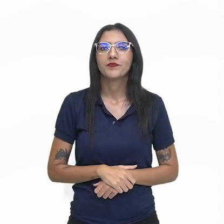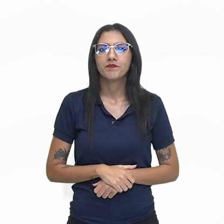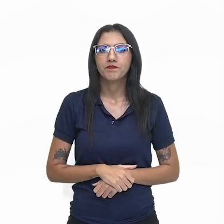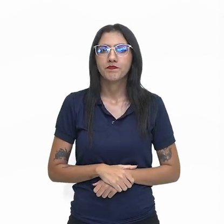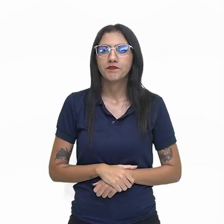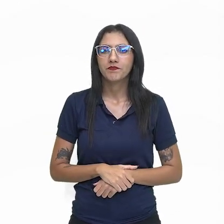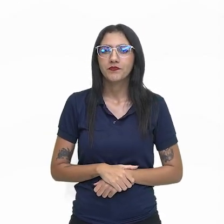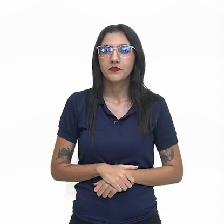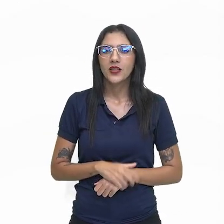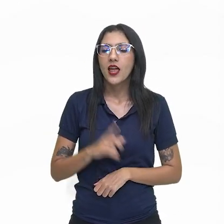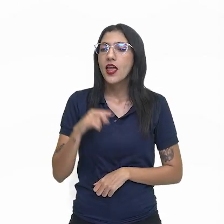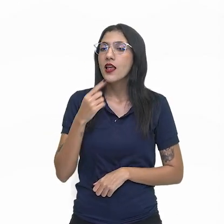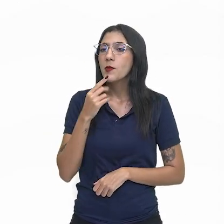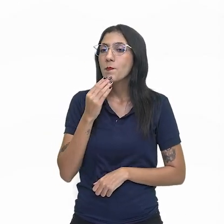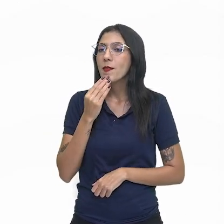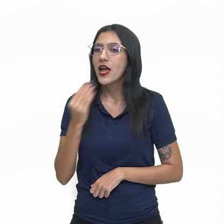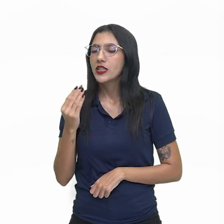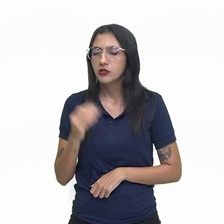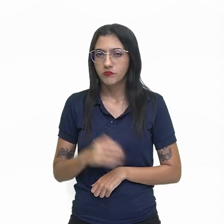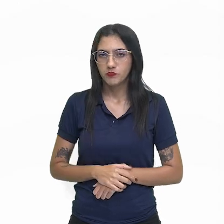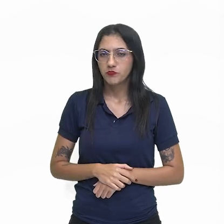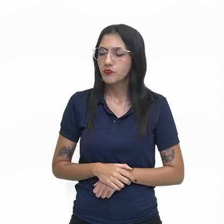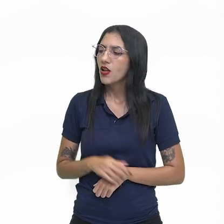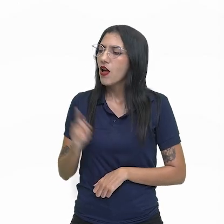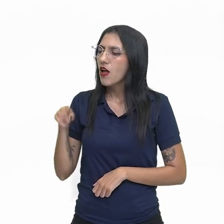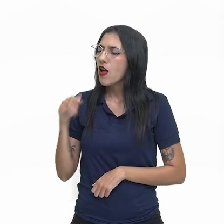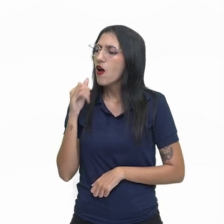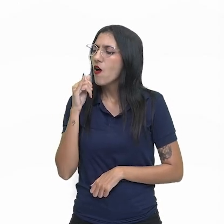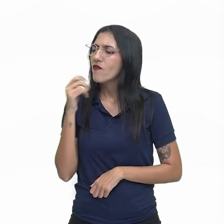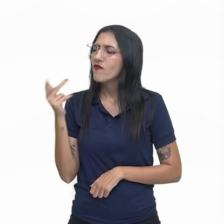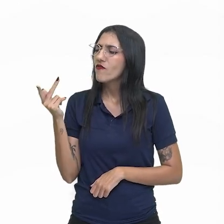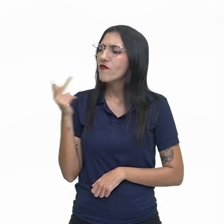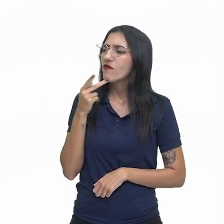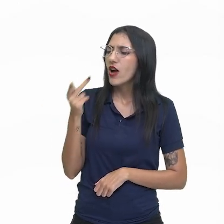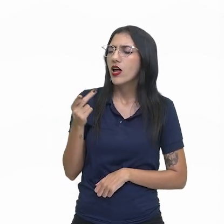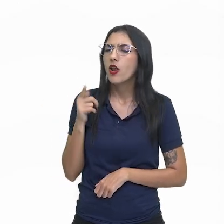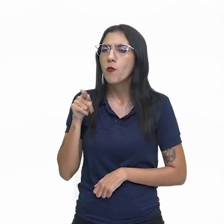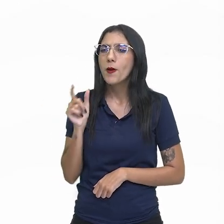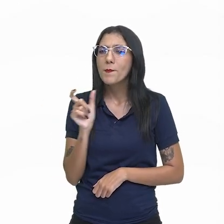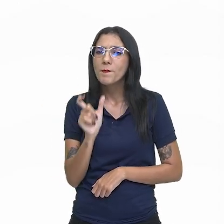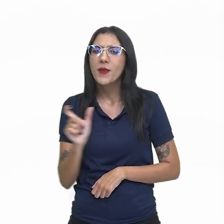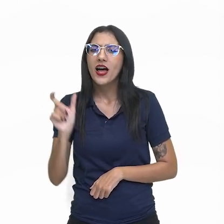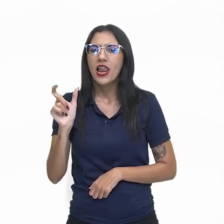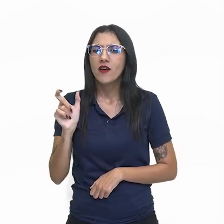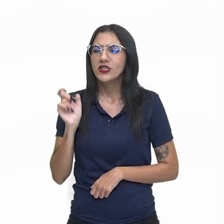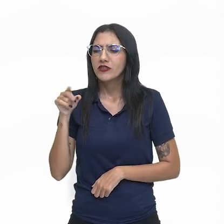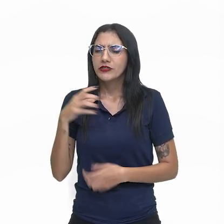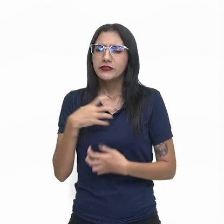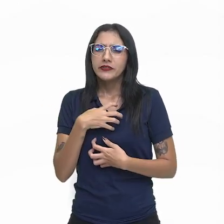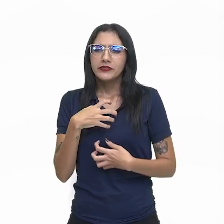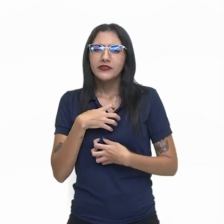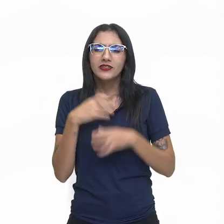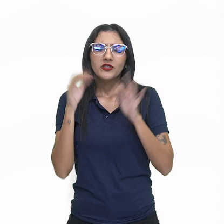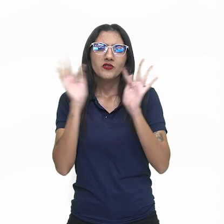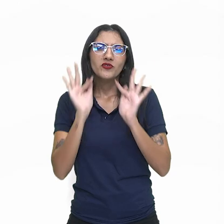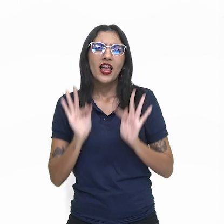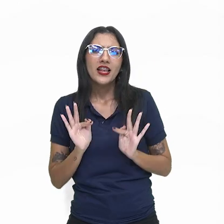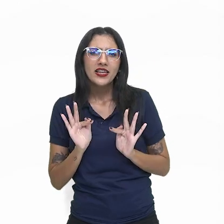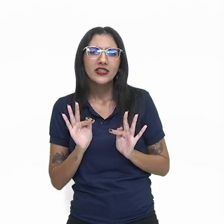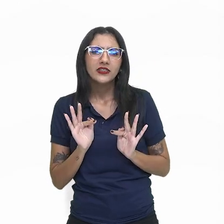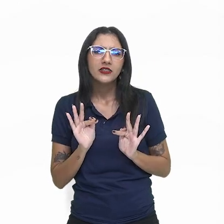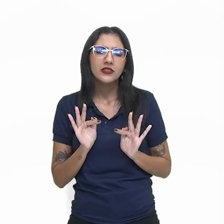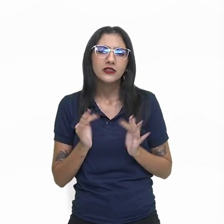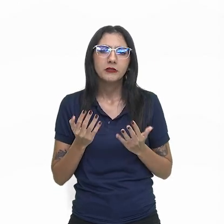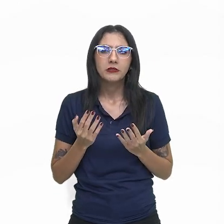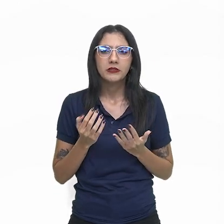Ele pede: fala uma palavra que te faz feliz. Mas sabe como é que é mulher, né? Ela diz comprar,